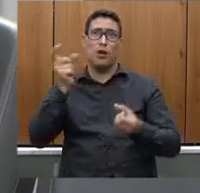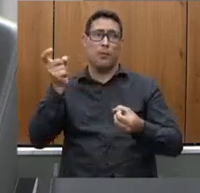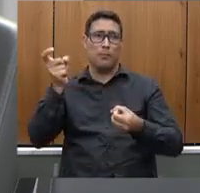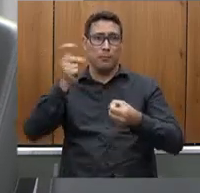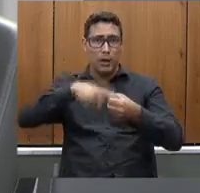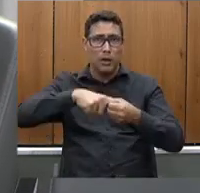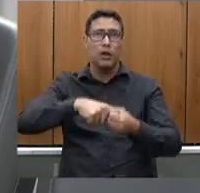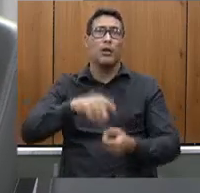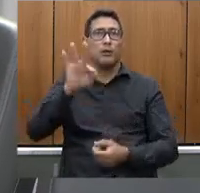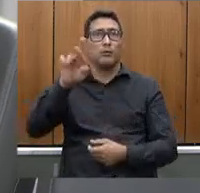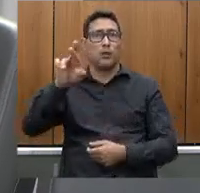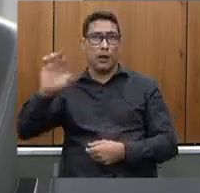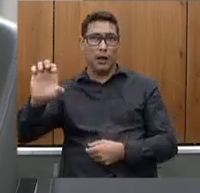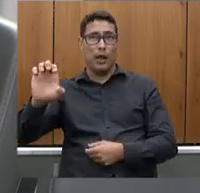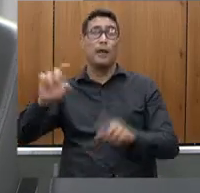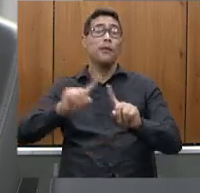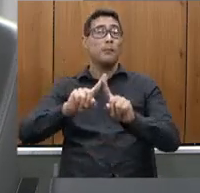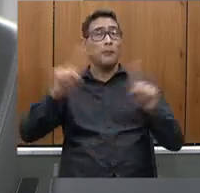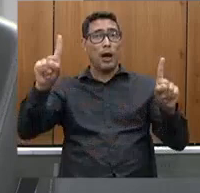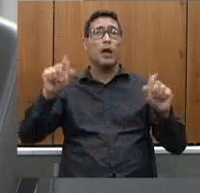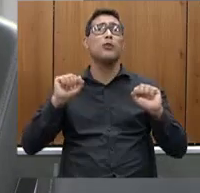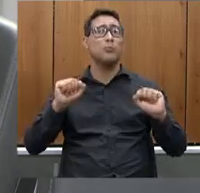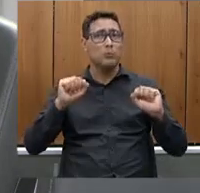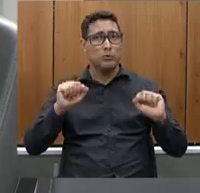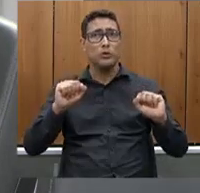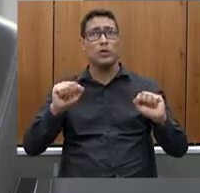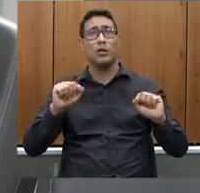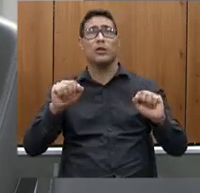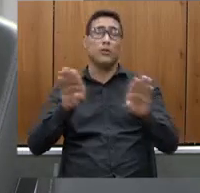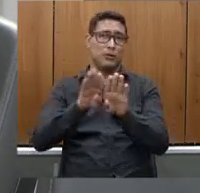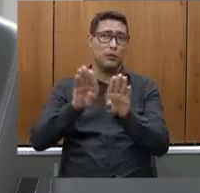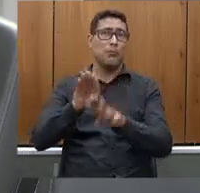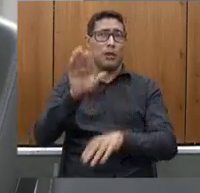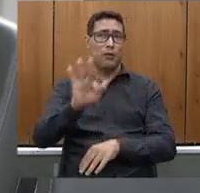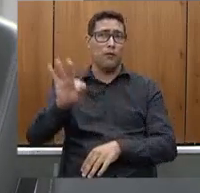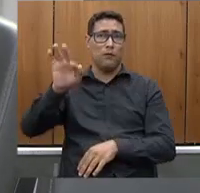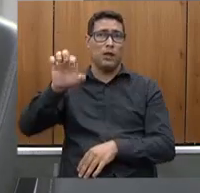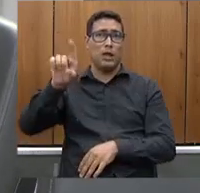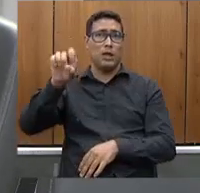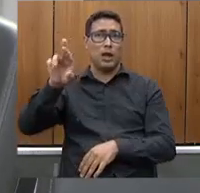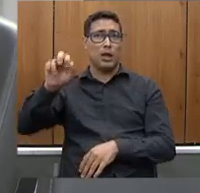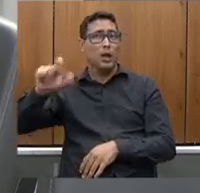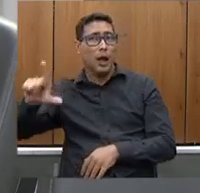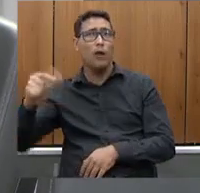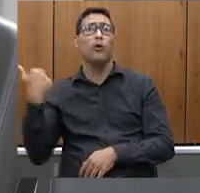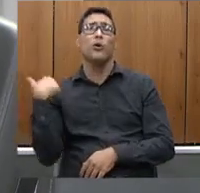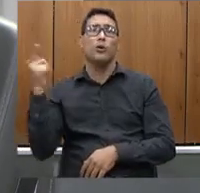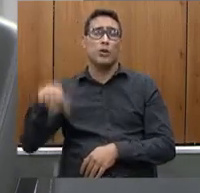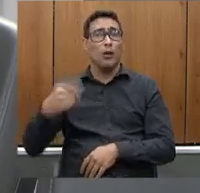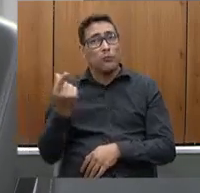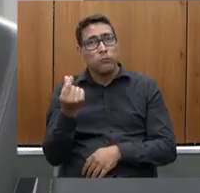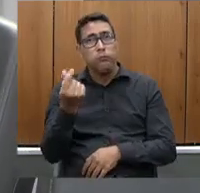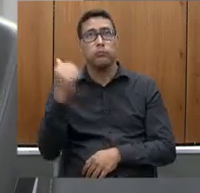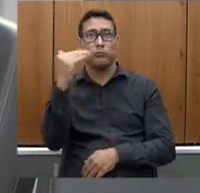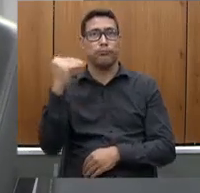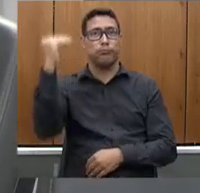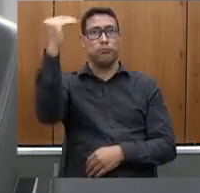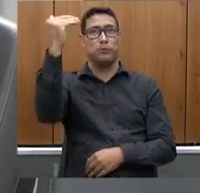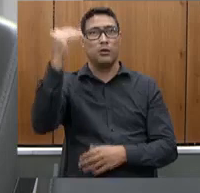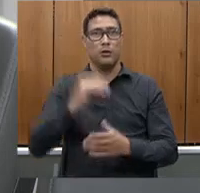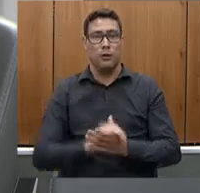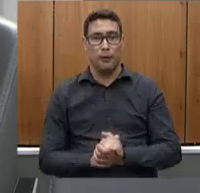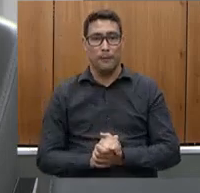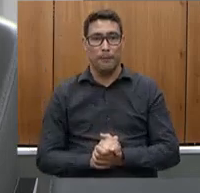tre né mas poderia ter vindo do do Federal né que é um interesse E aí um valor maior então assim